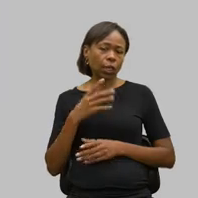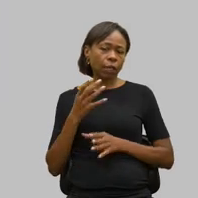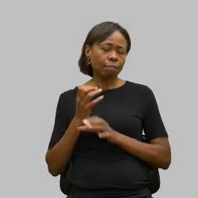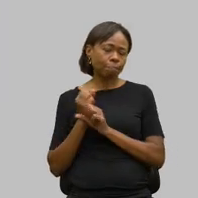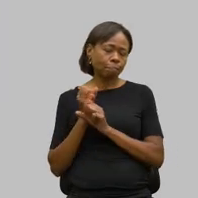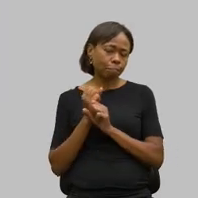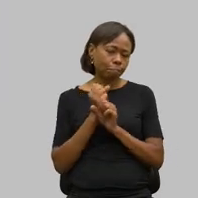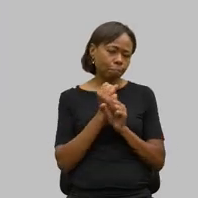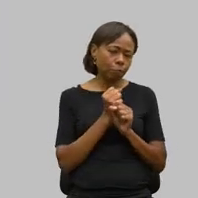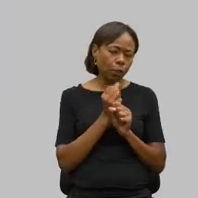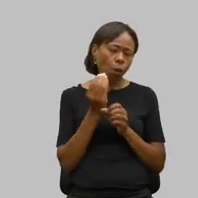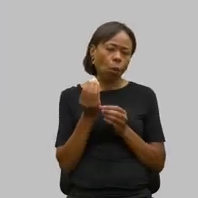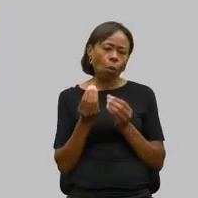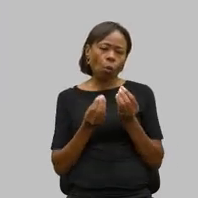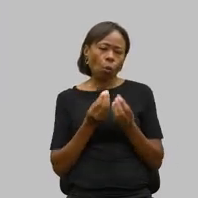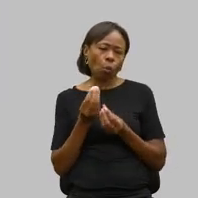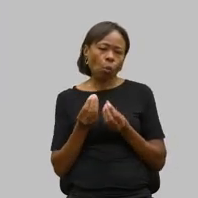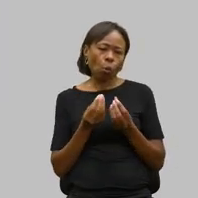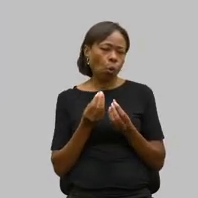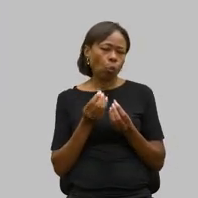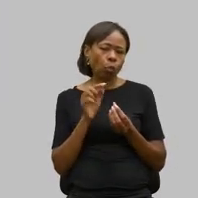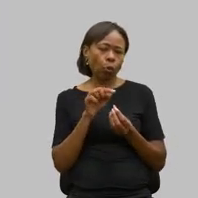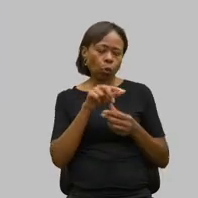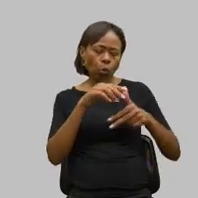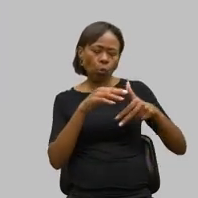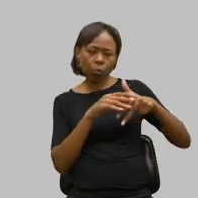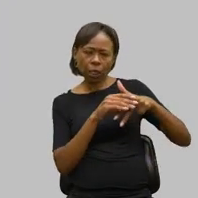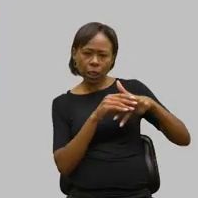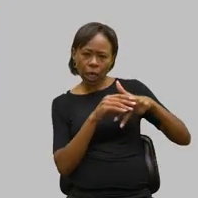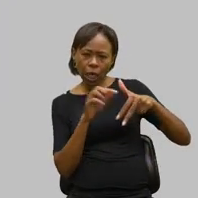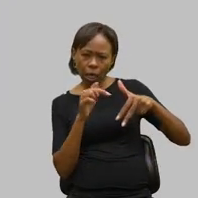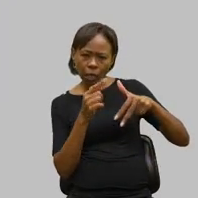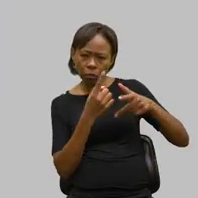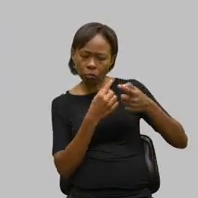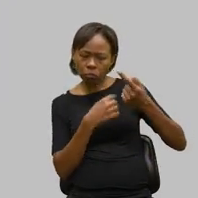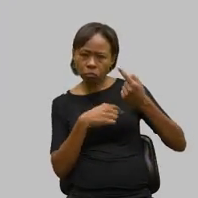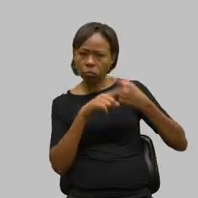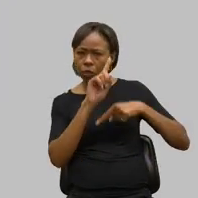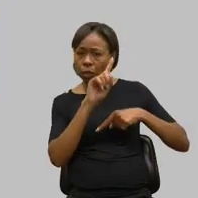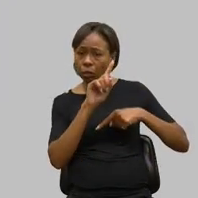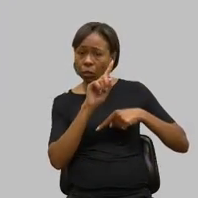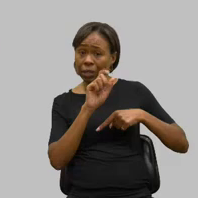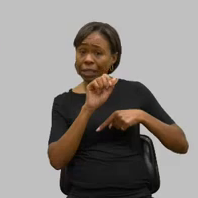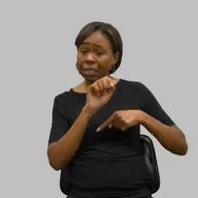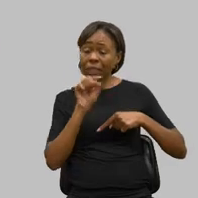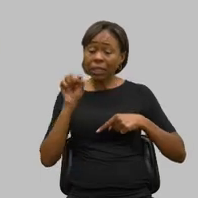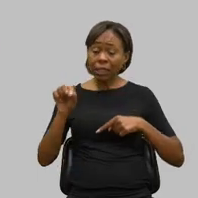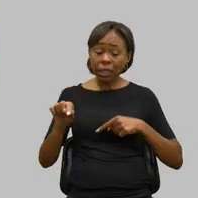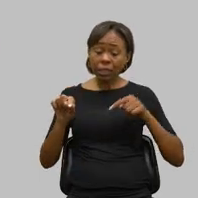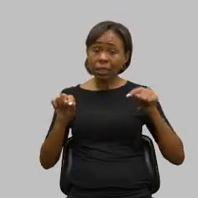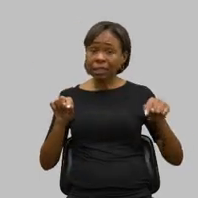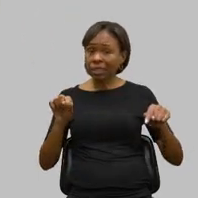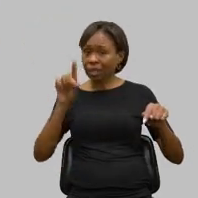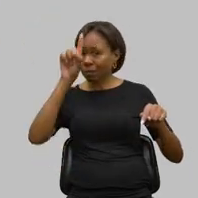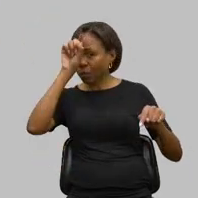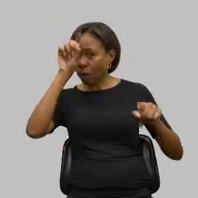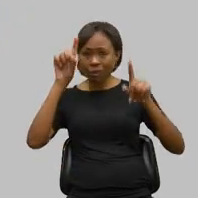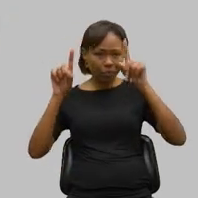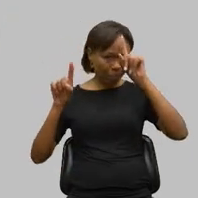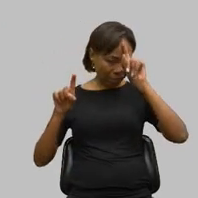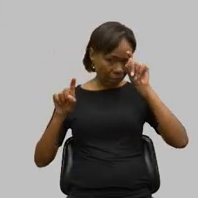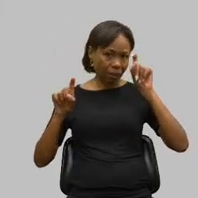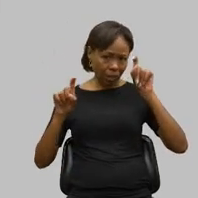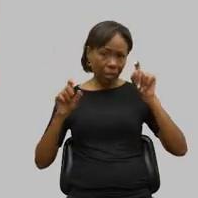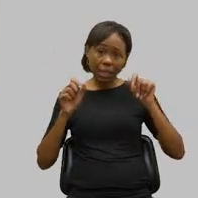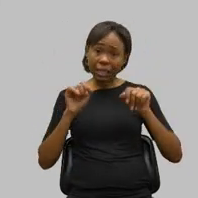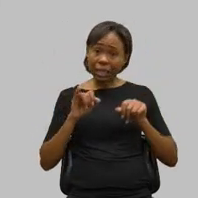Como que um paciente evoluiu com o mesmo perfil em duas instituições diferentes. A gente vê a qualidade do hospital. Então, vamos lá no Hospital